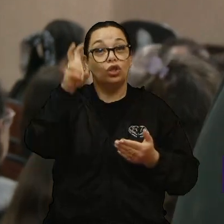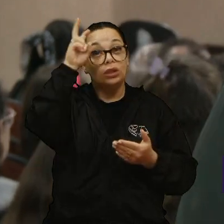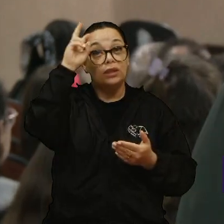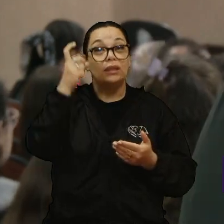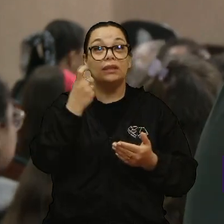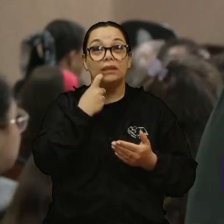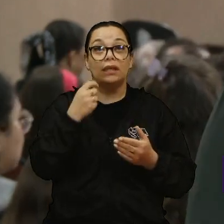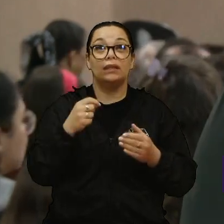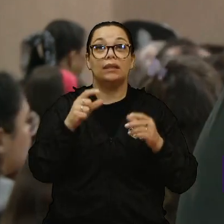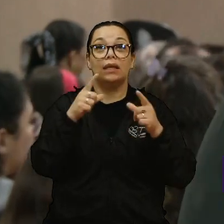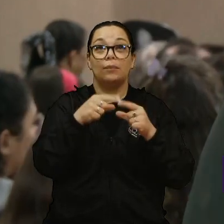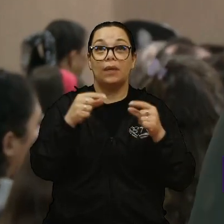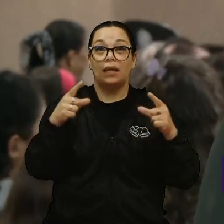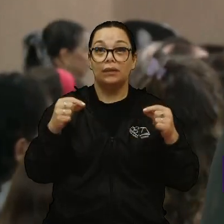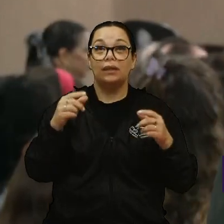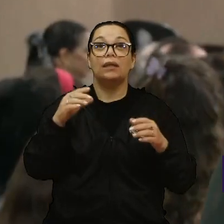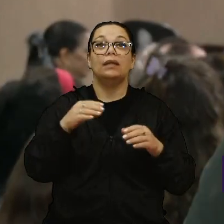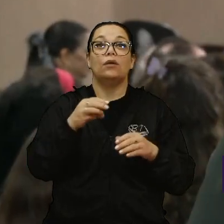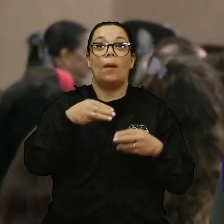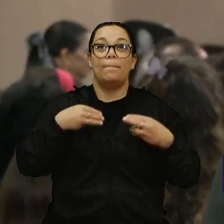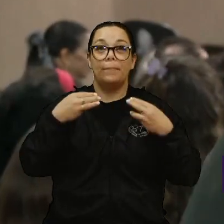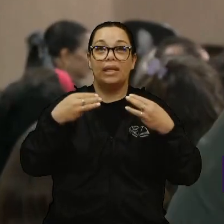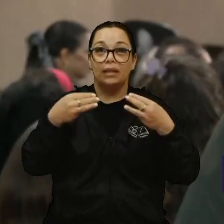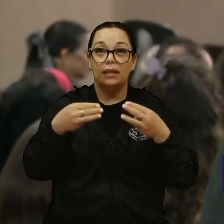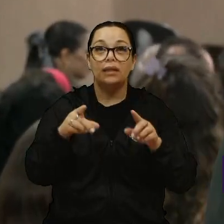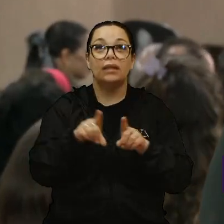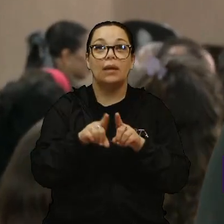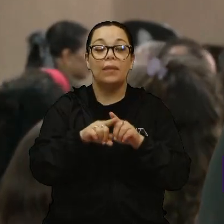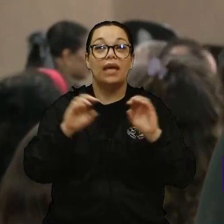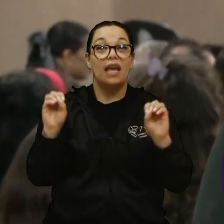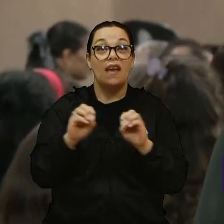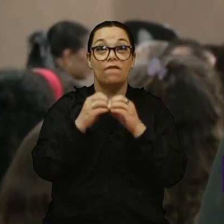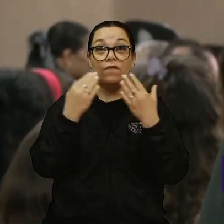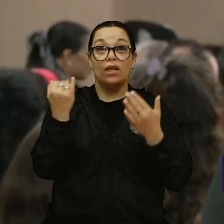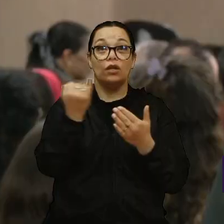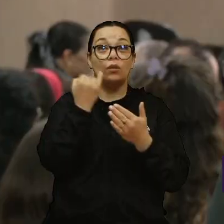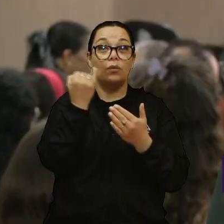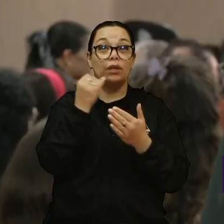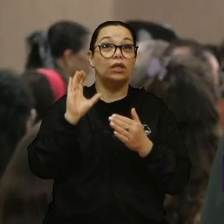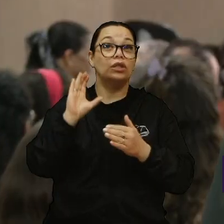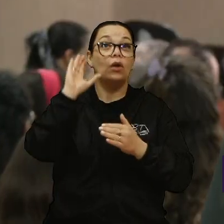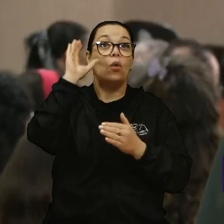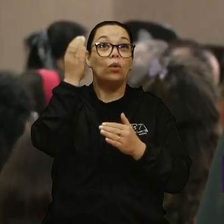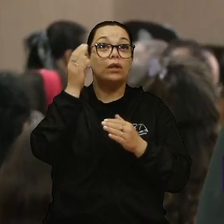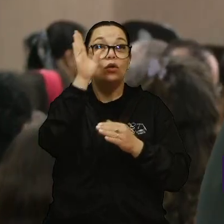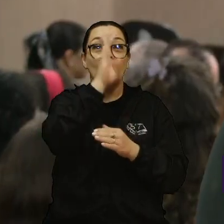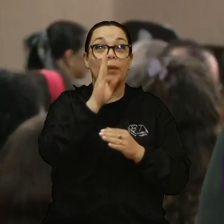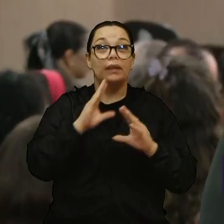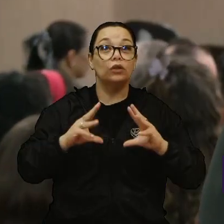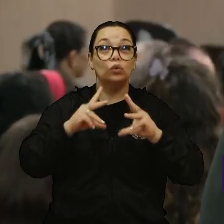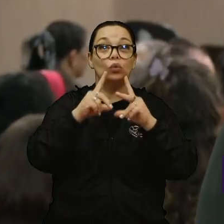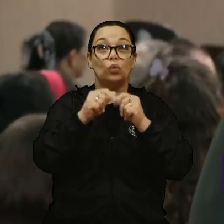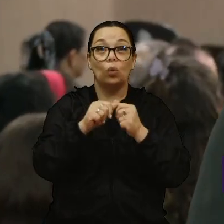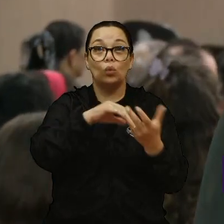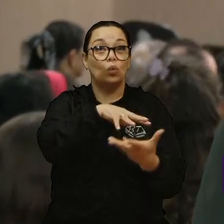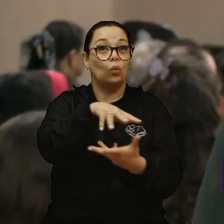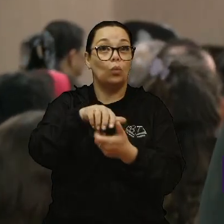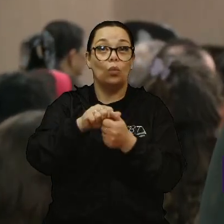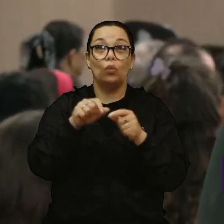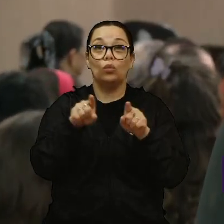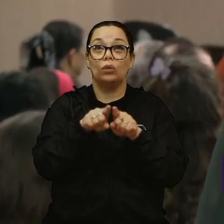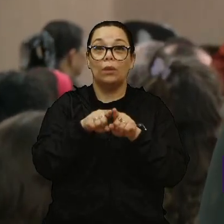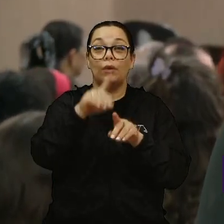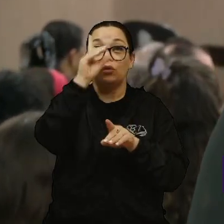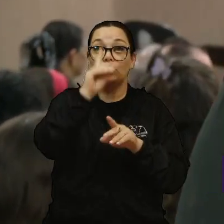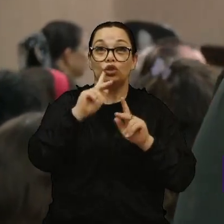Brasília, com a ministra e tal. Então, eventos importantes estão acontecendo no Brasil inteiro e no mundo inteiro, né? Porque os